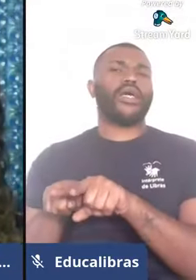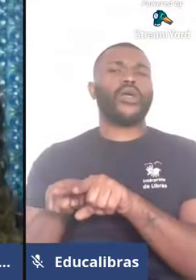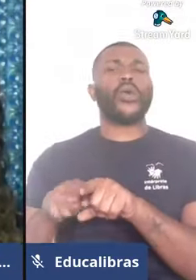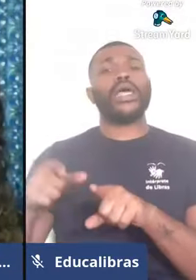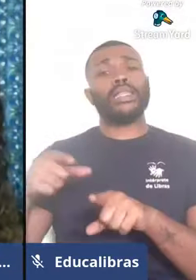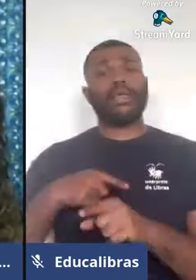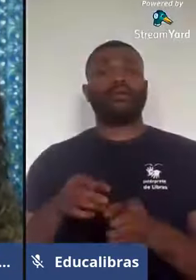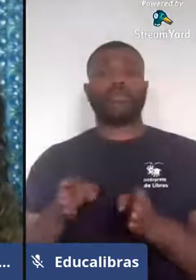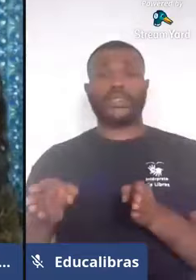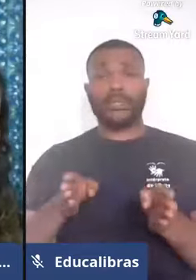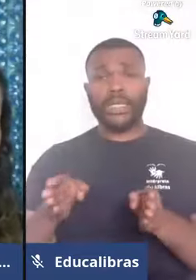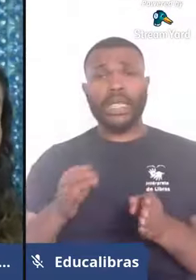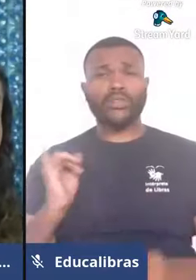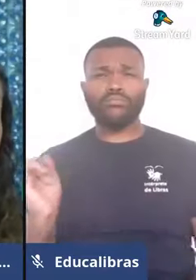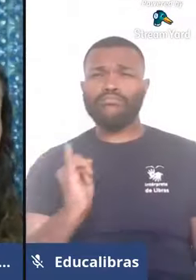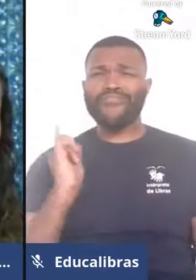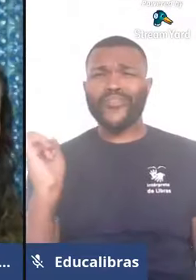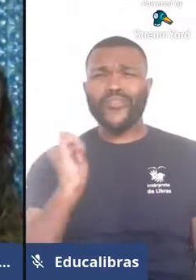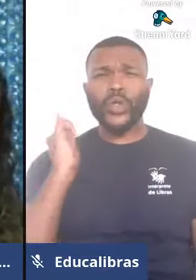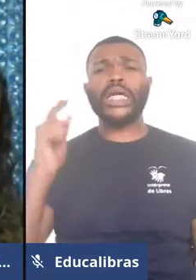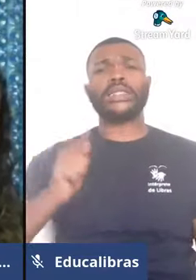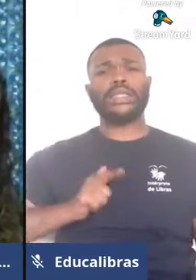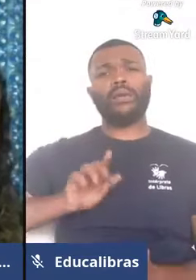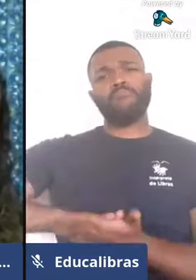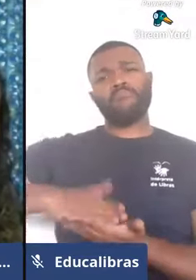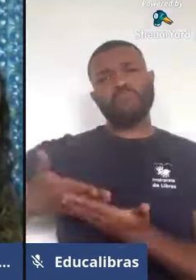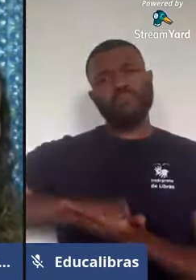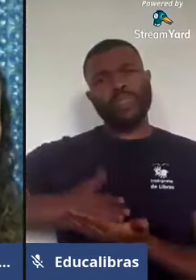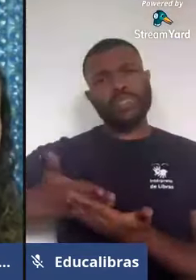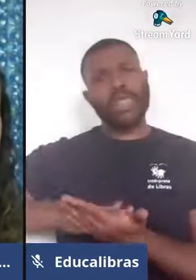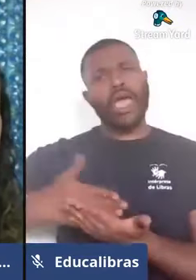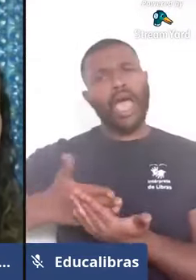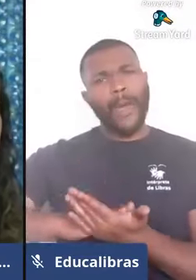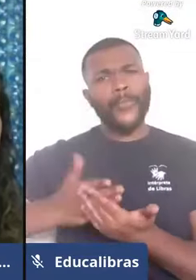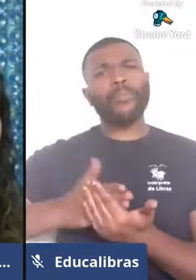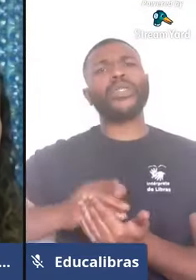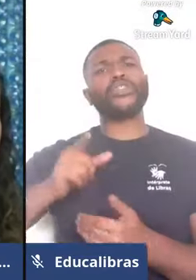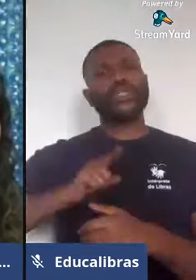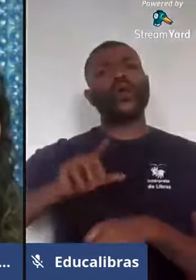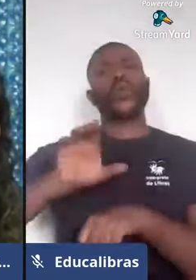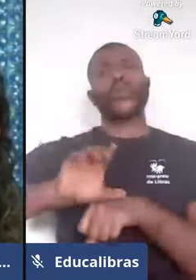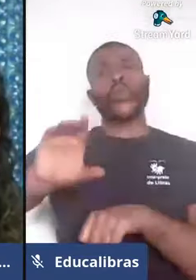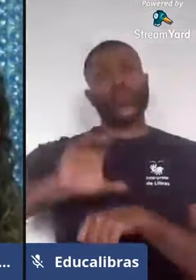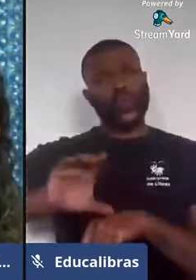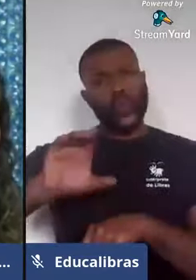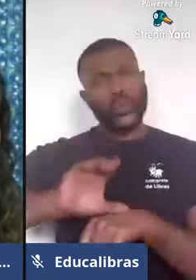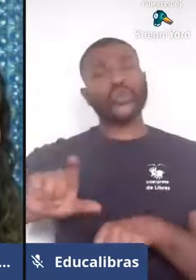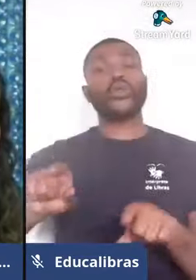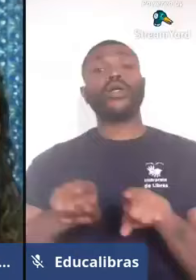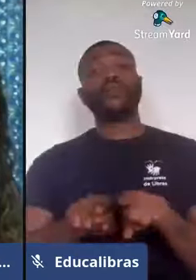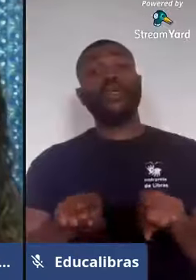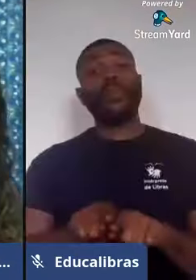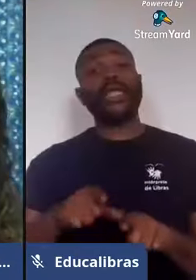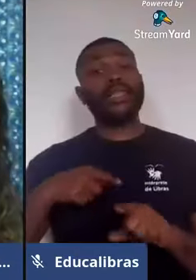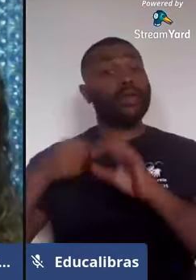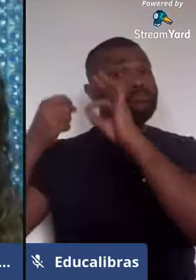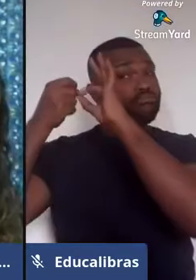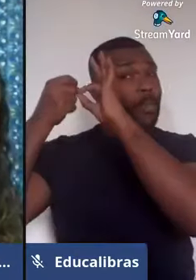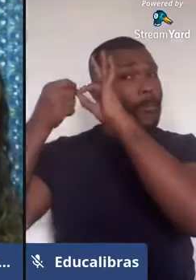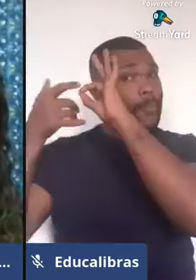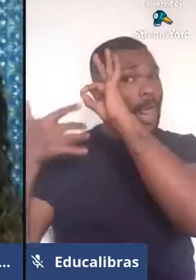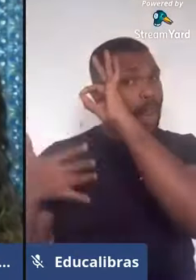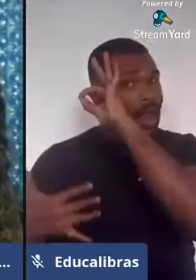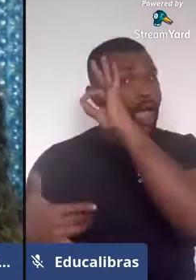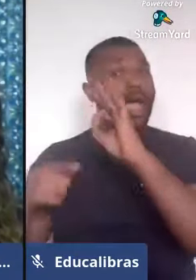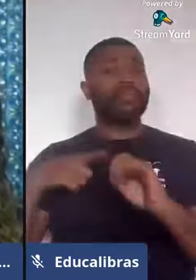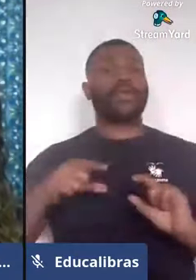acessibilidade, que são fundamentais, tem o intérprete de Libras em todos os cursos, a gente faz questão, tem o audiodescrição, tem as legendas,